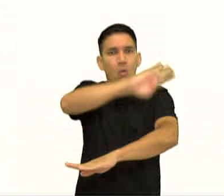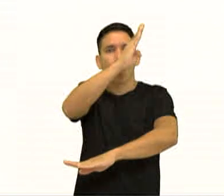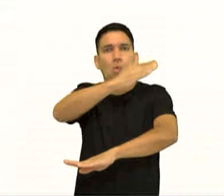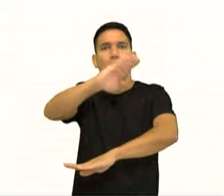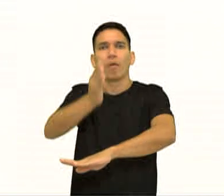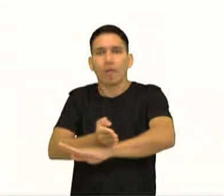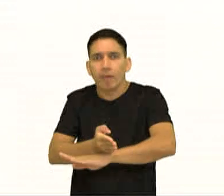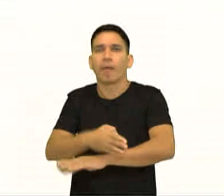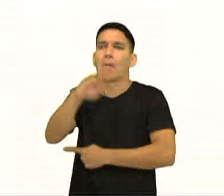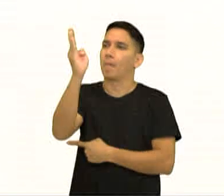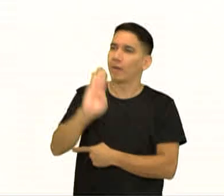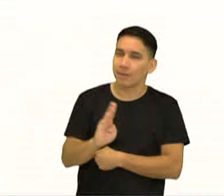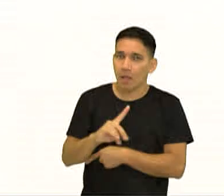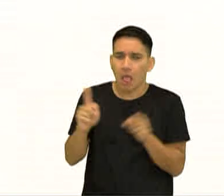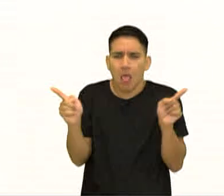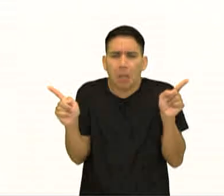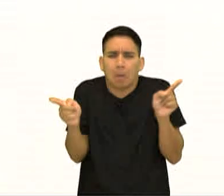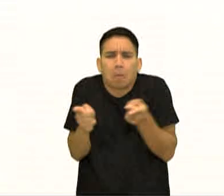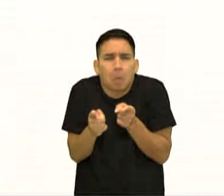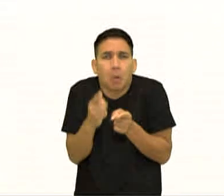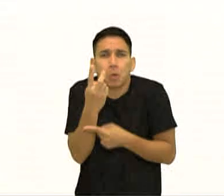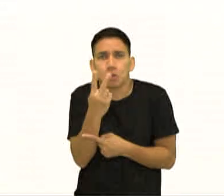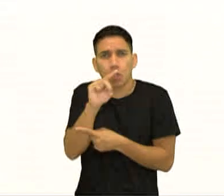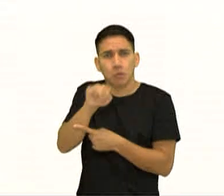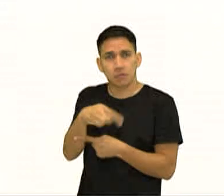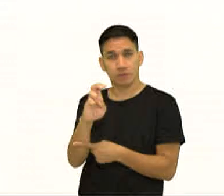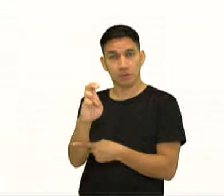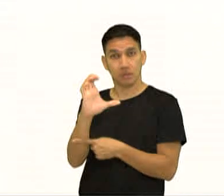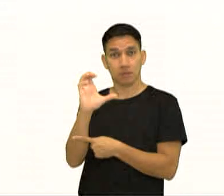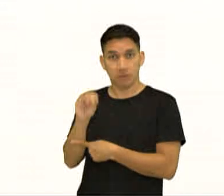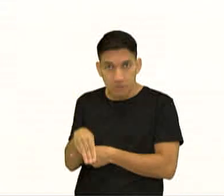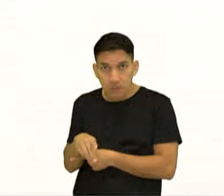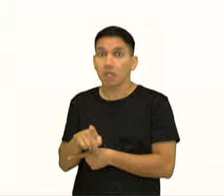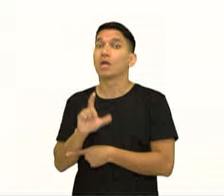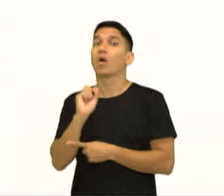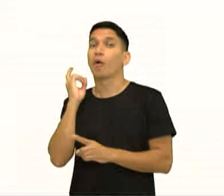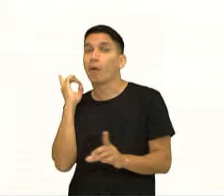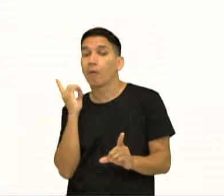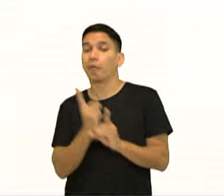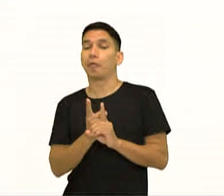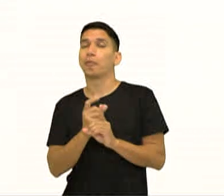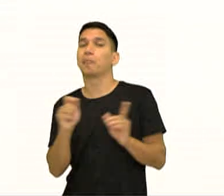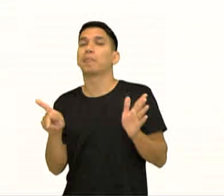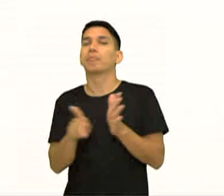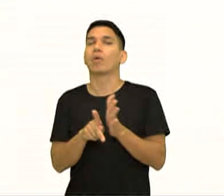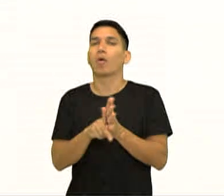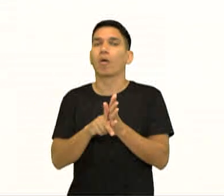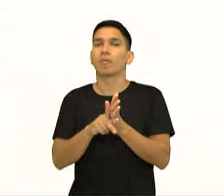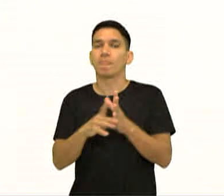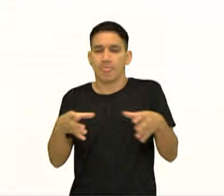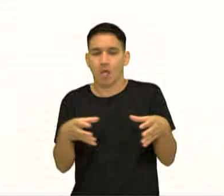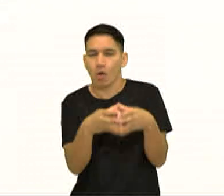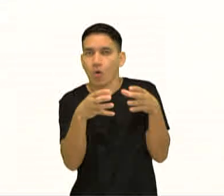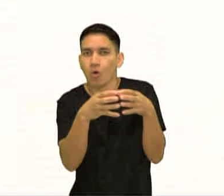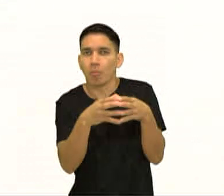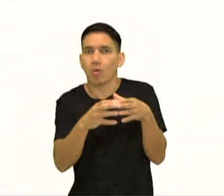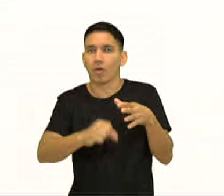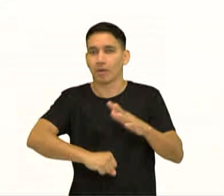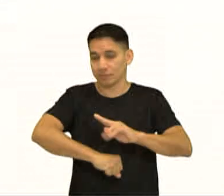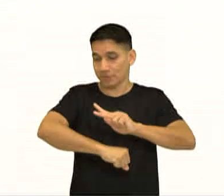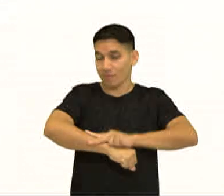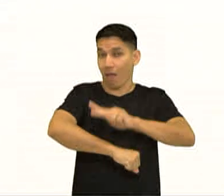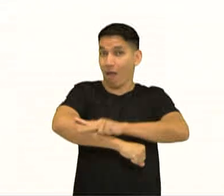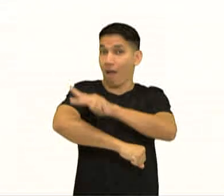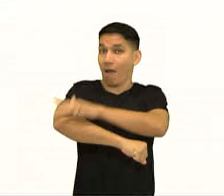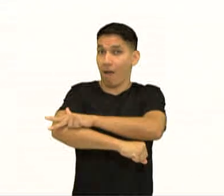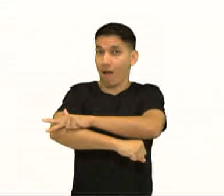O anfíbio mede pouco menos de 2,5 centímetros e faz parte do gênero conhecido como dos sapos abóbora,